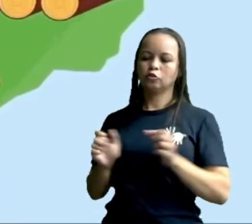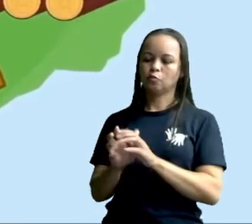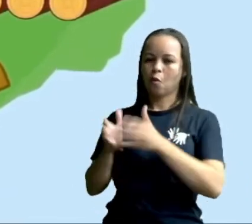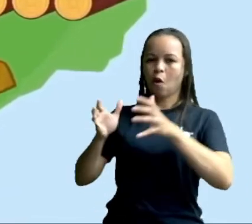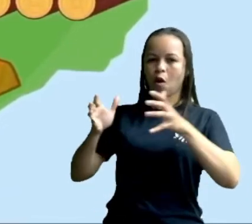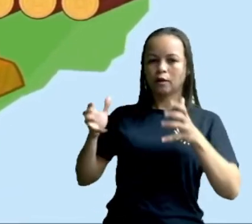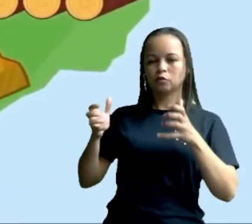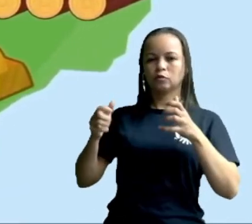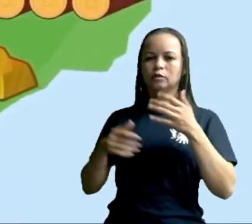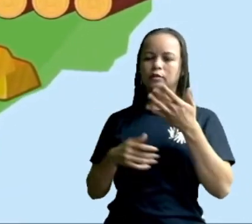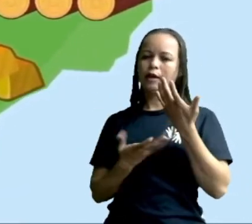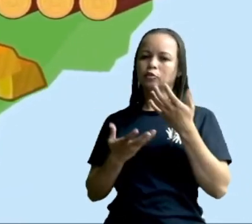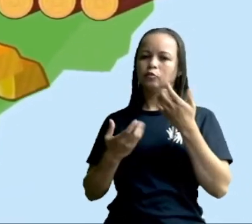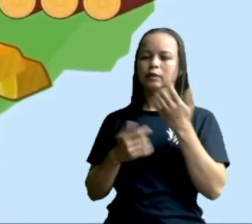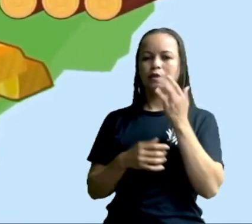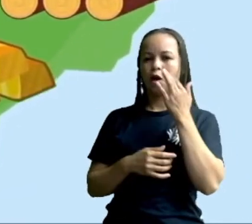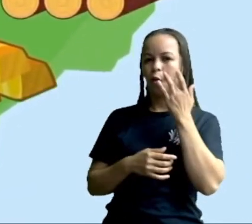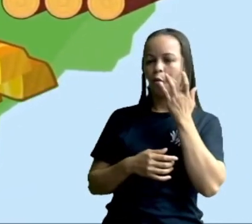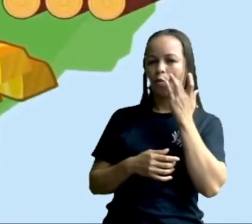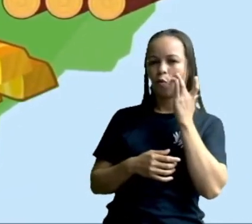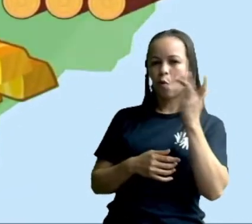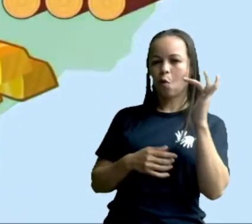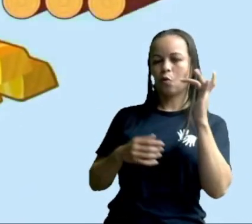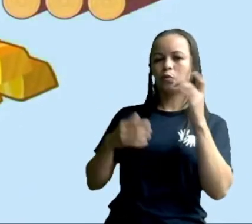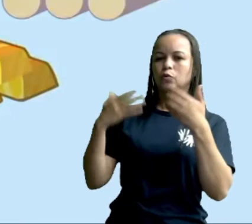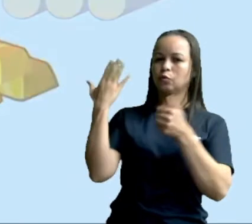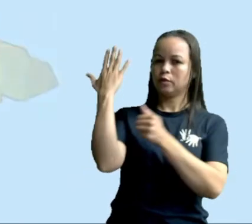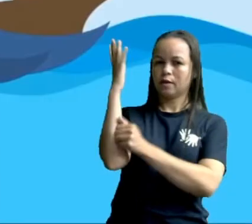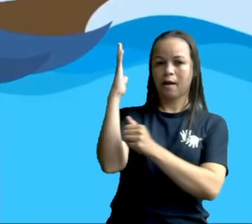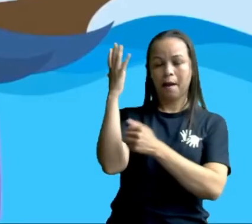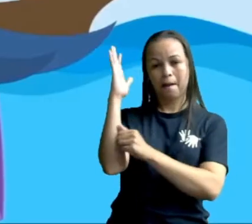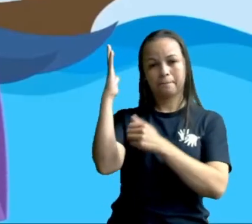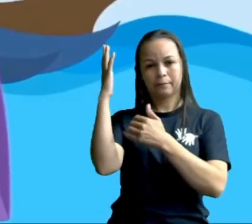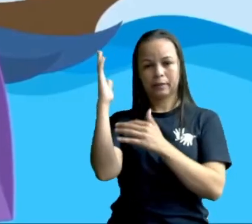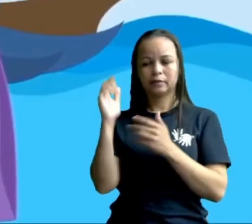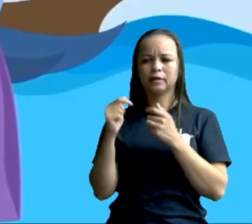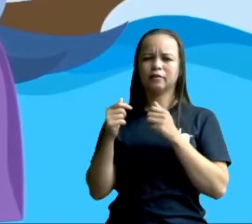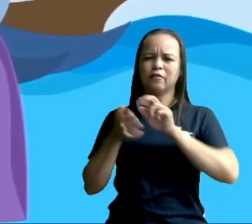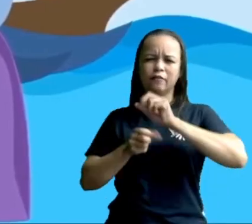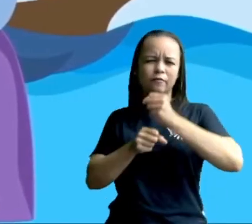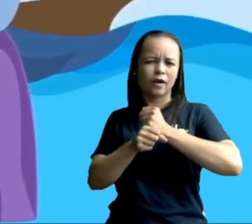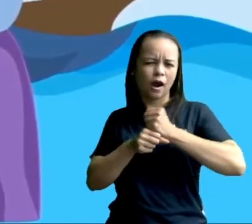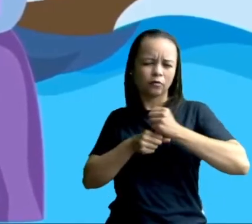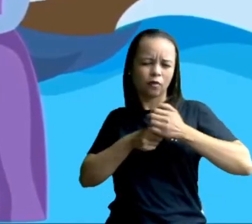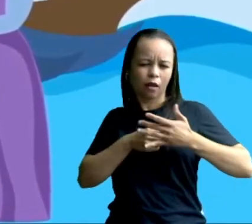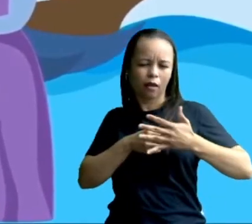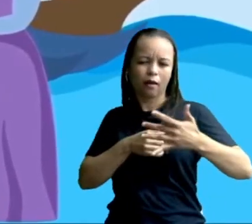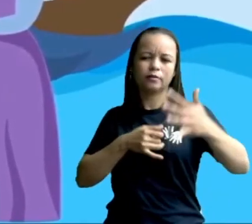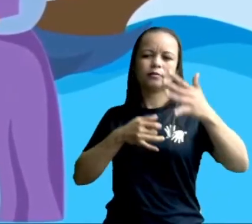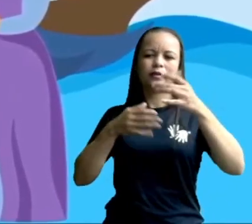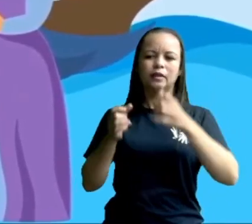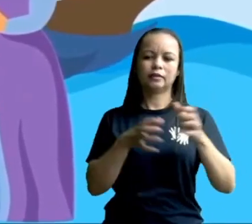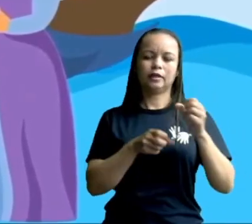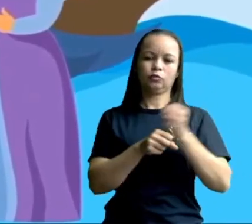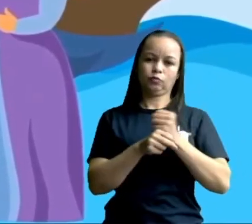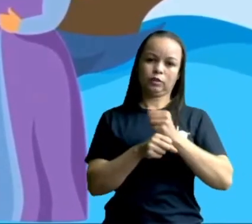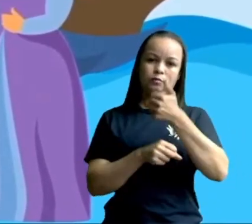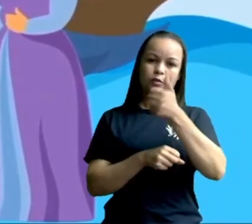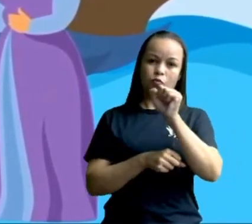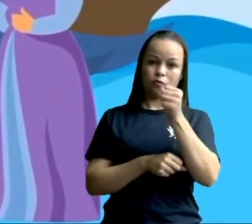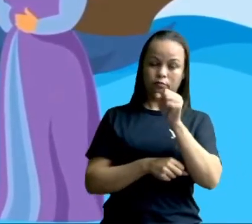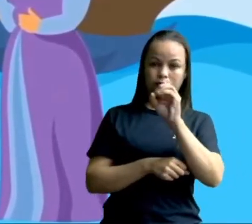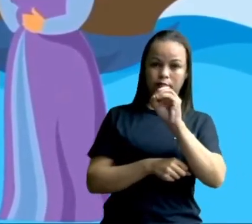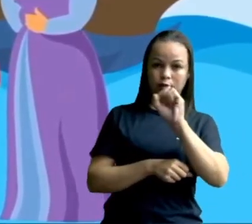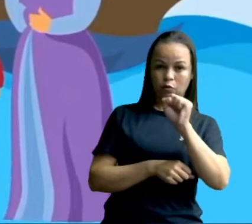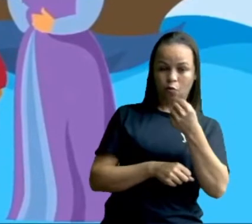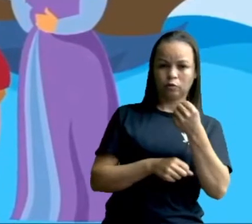do país, como o ouro e a madeira. Muitos anos se passaram até que em 1808 o rei